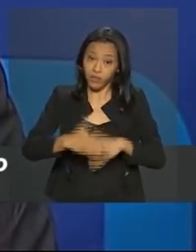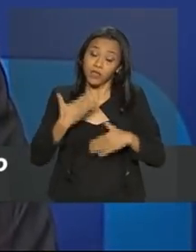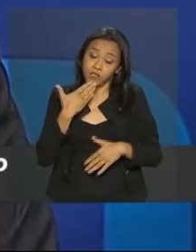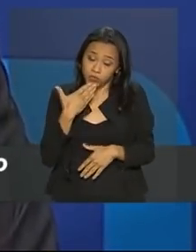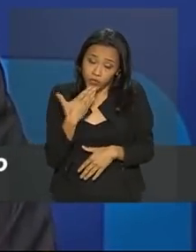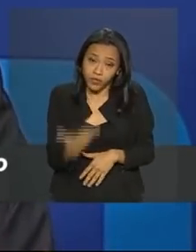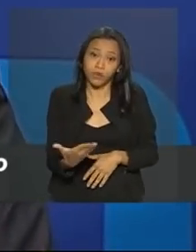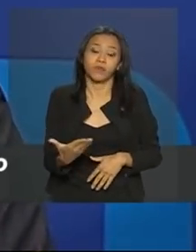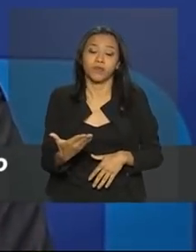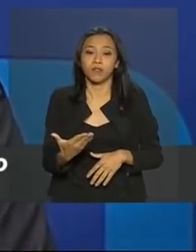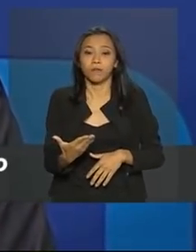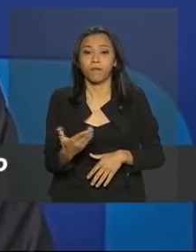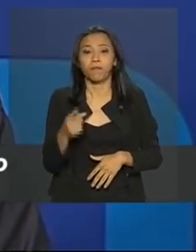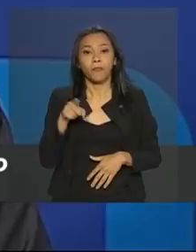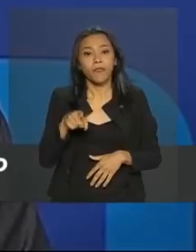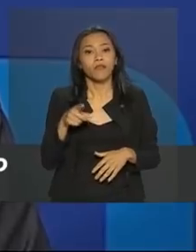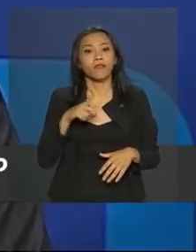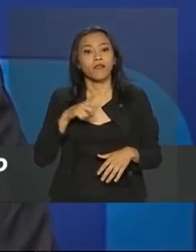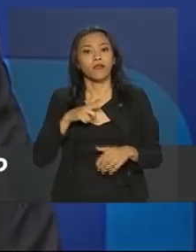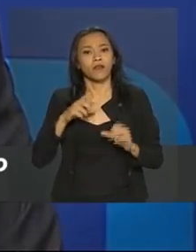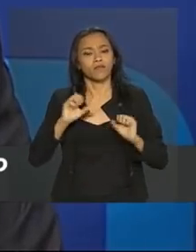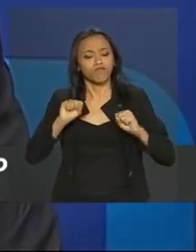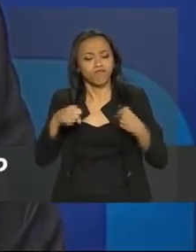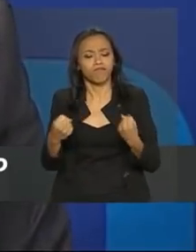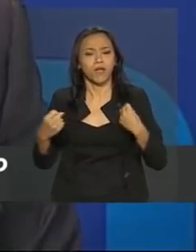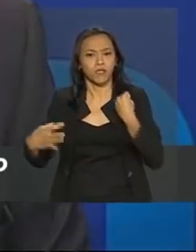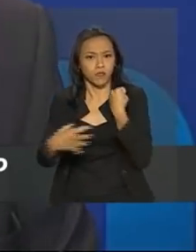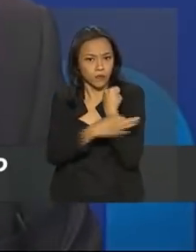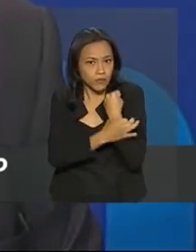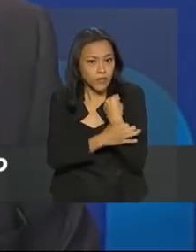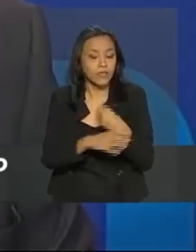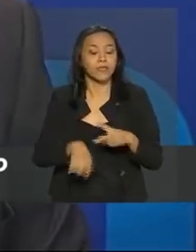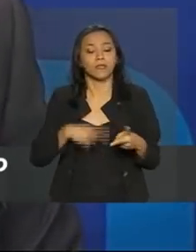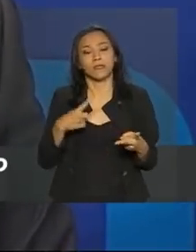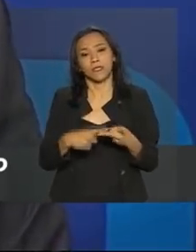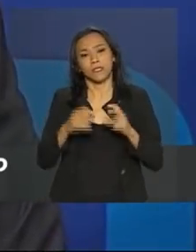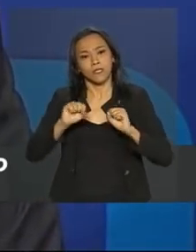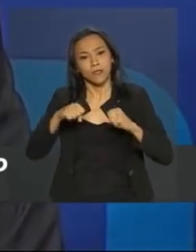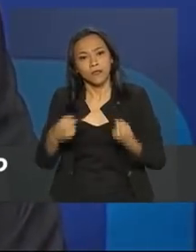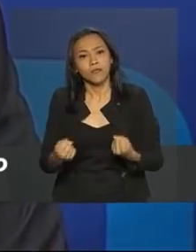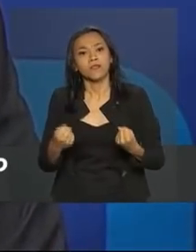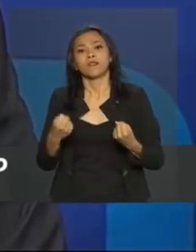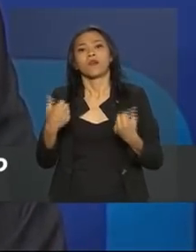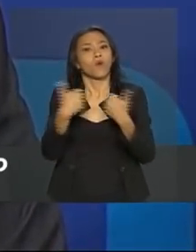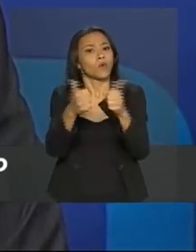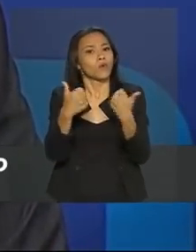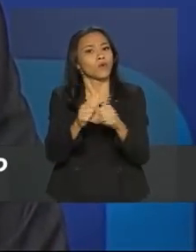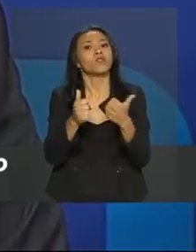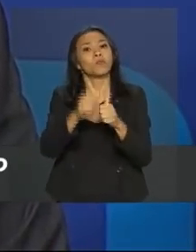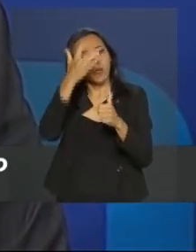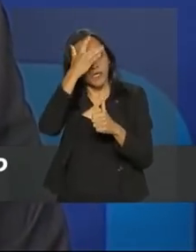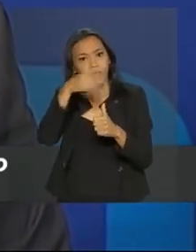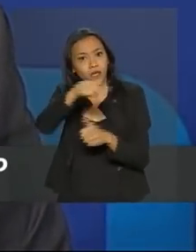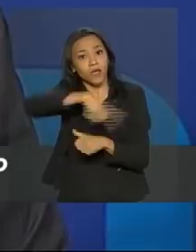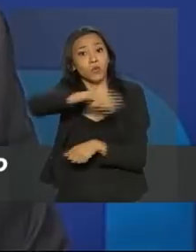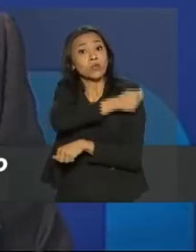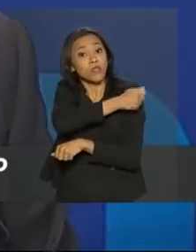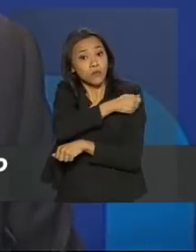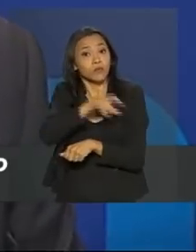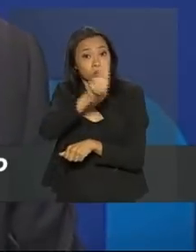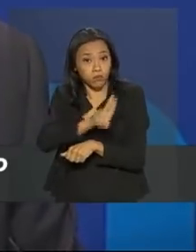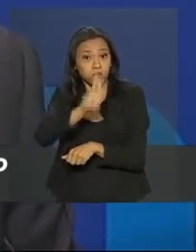tem suporte que se reforce a segurança que se reforce é o transporte então é uma mobilização